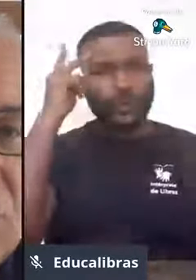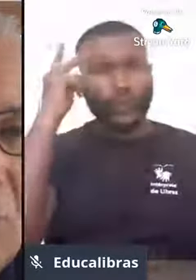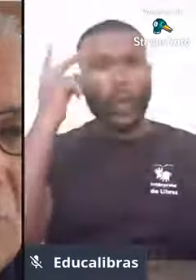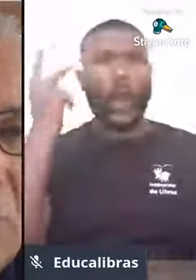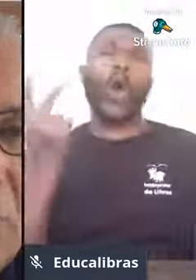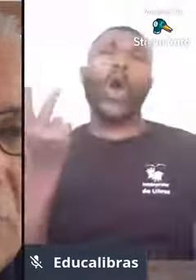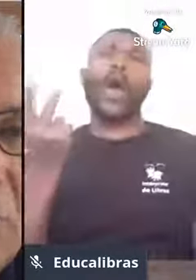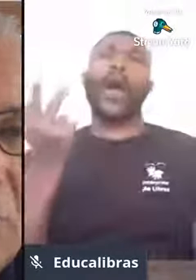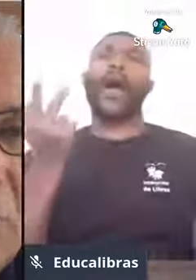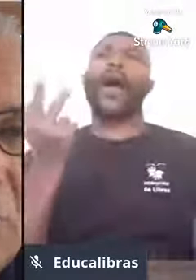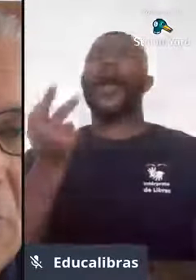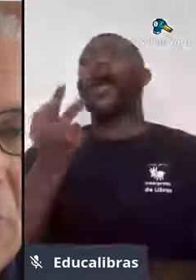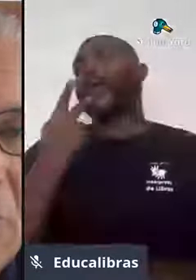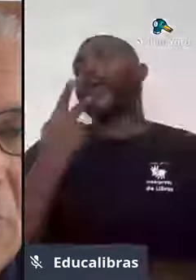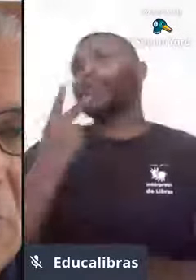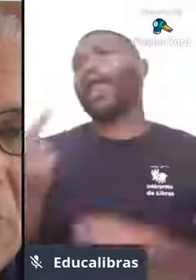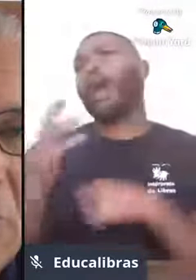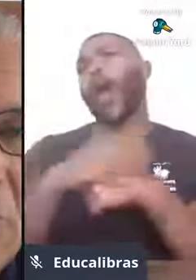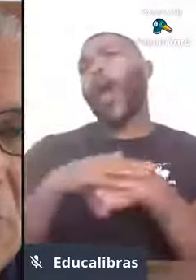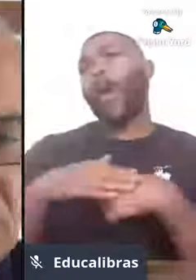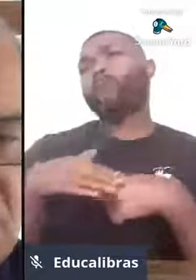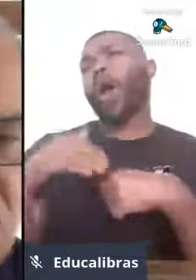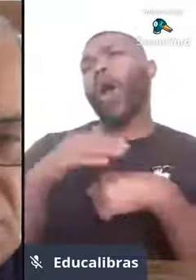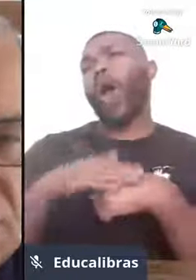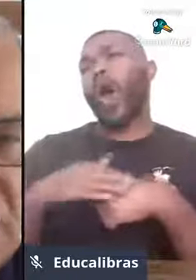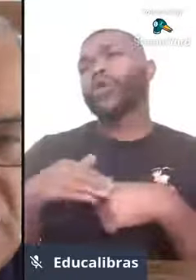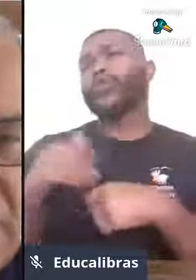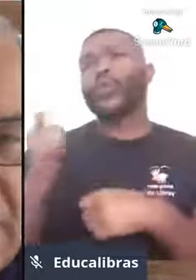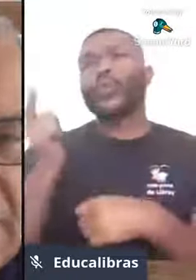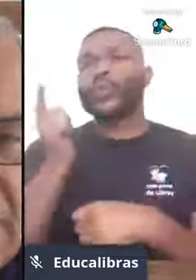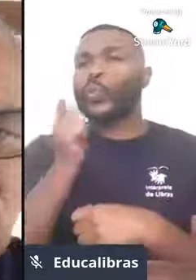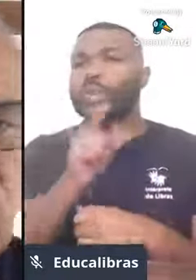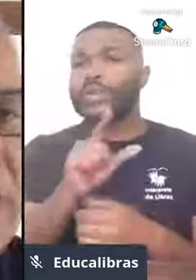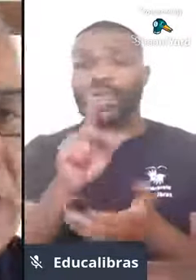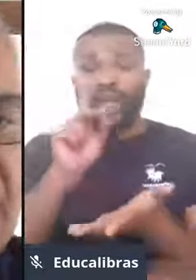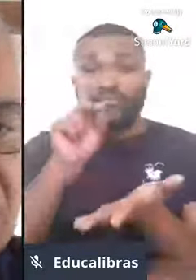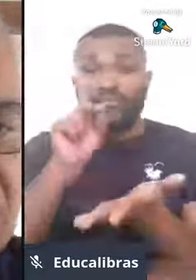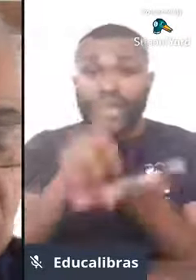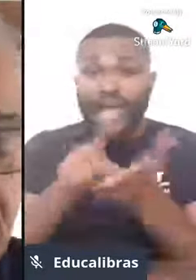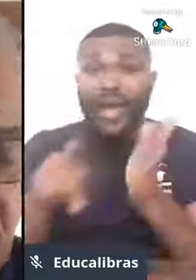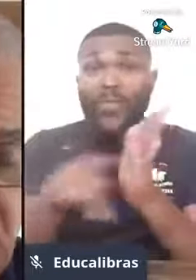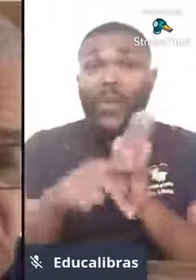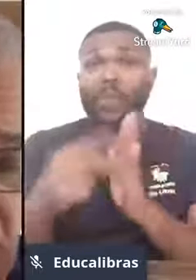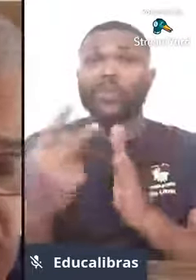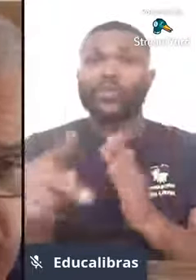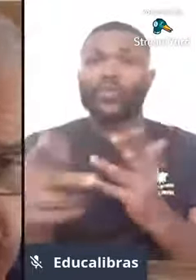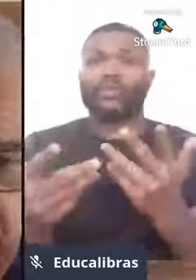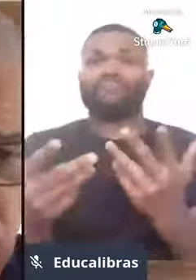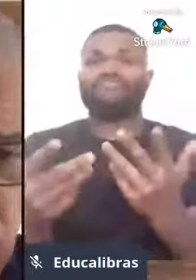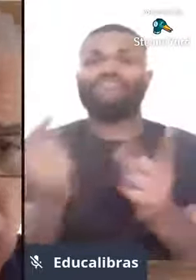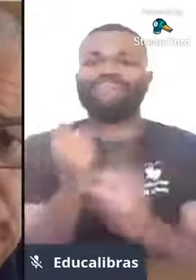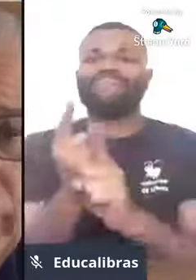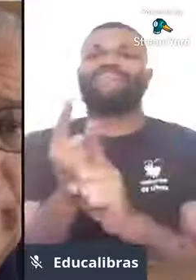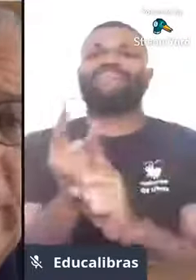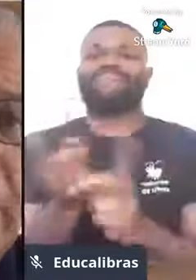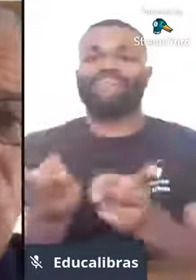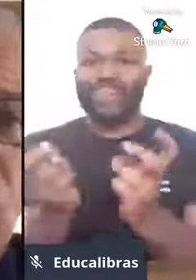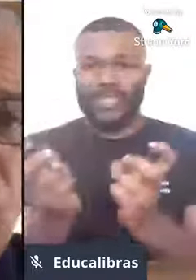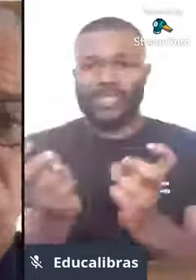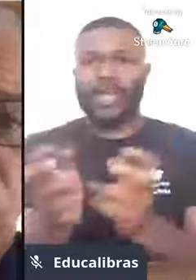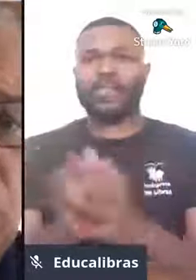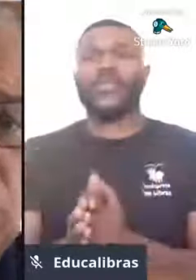sendo manso, e você não conseguir encarar a sua realidade. Eu, como todos, acredito